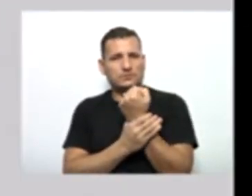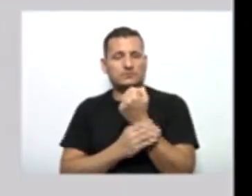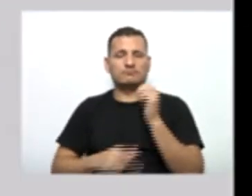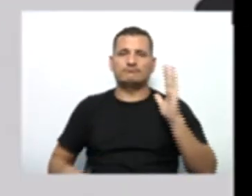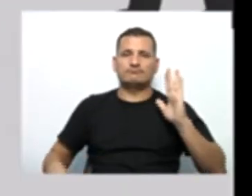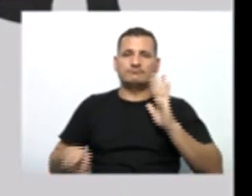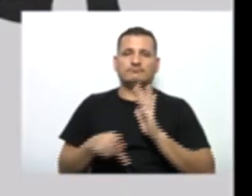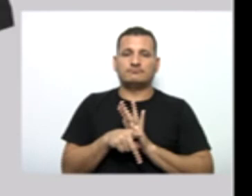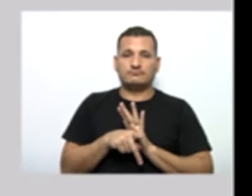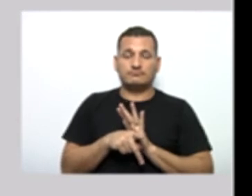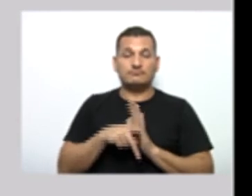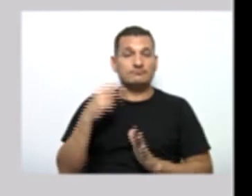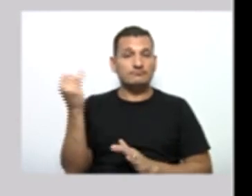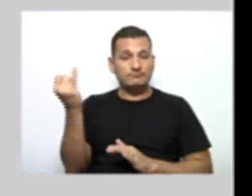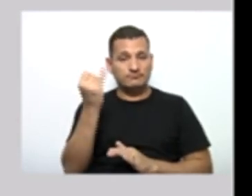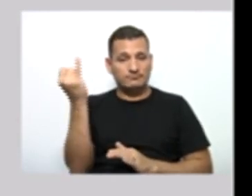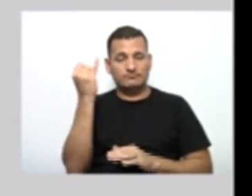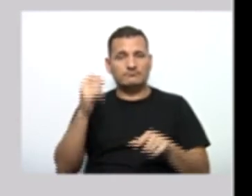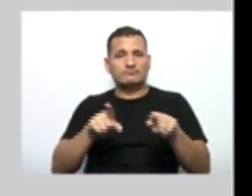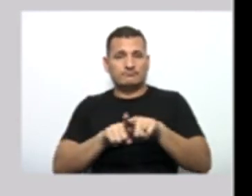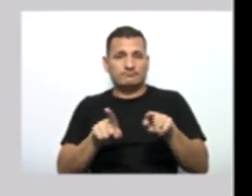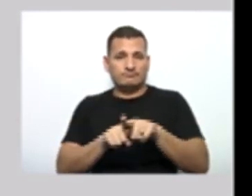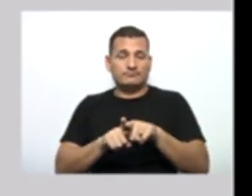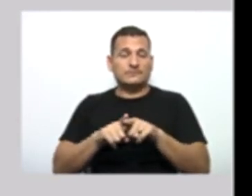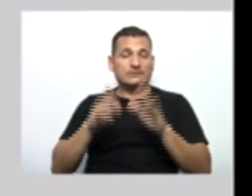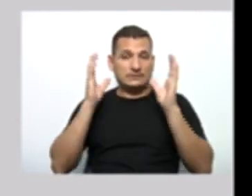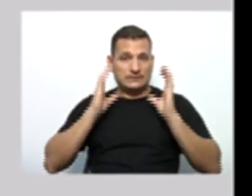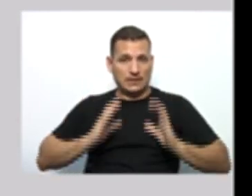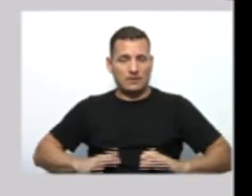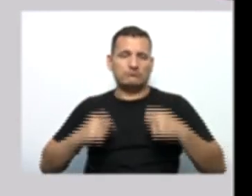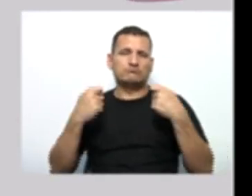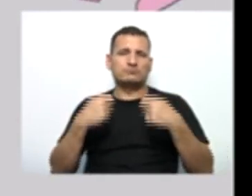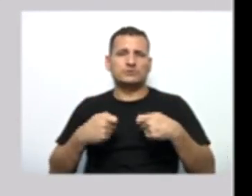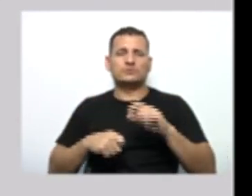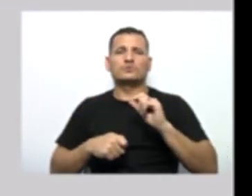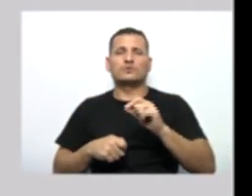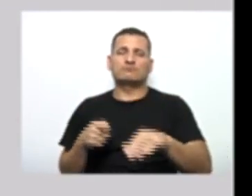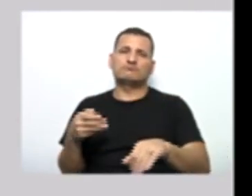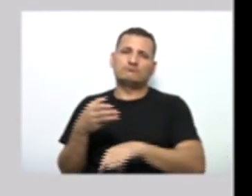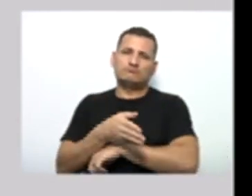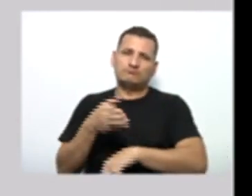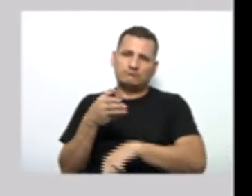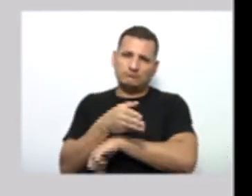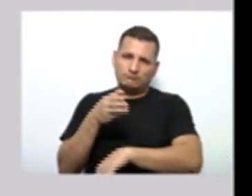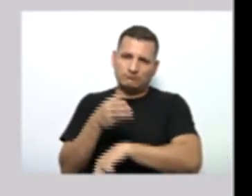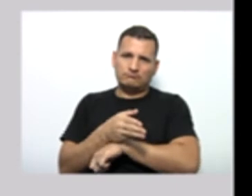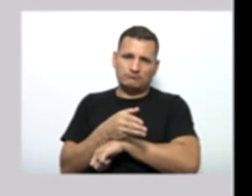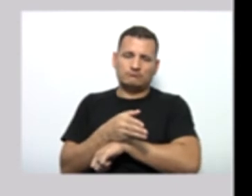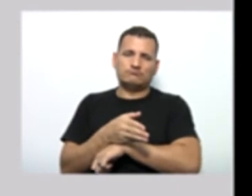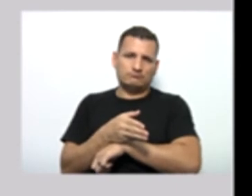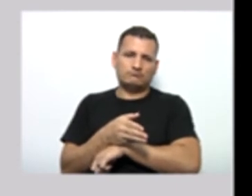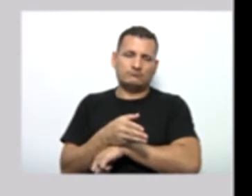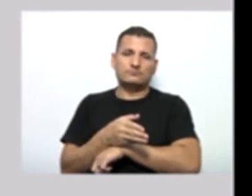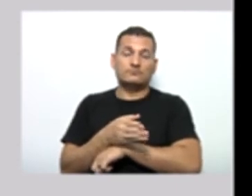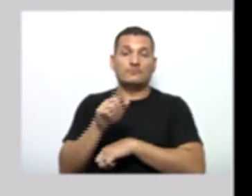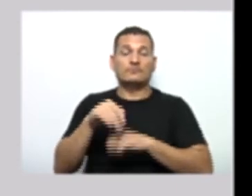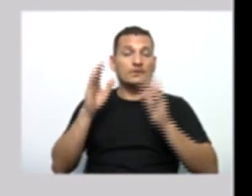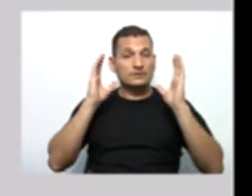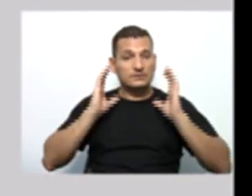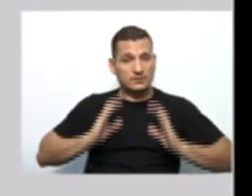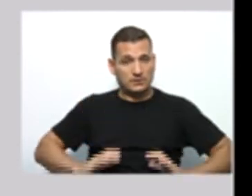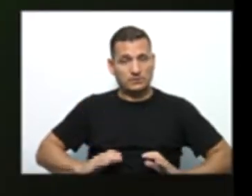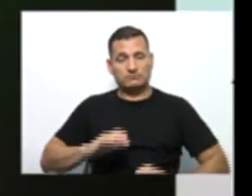nossa Constituição e fale sobre eles com seus amigos. É o artigo 5º, por exemplo, que garante a igualdade de todos perante